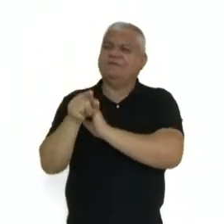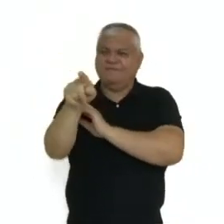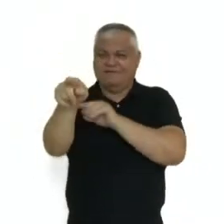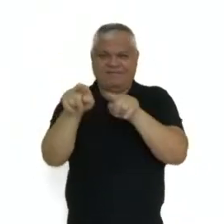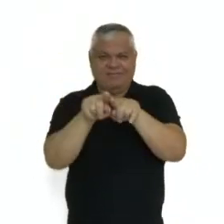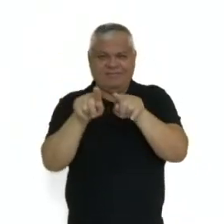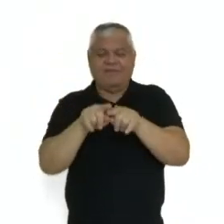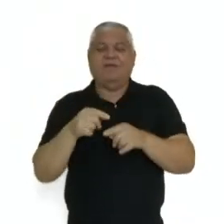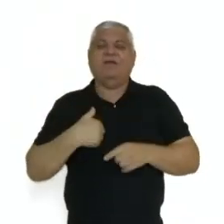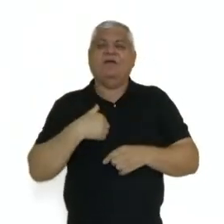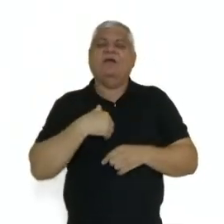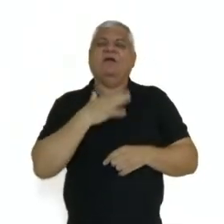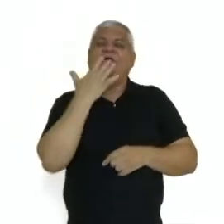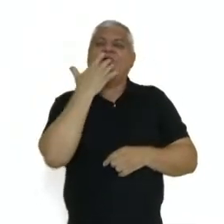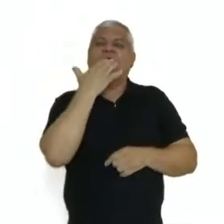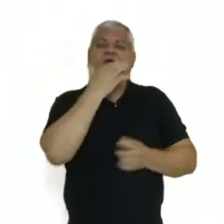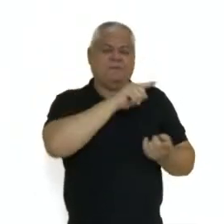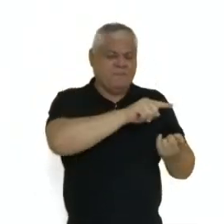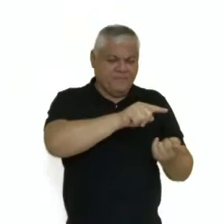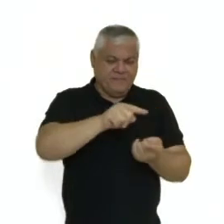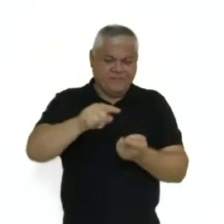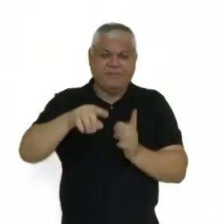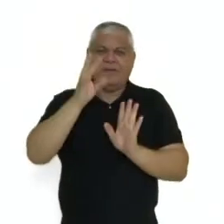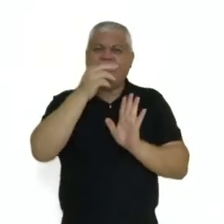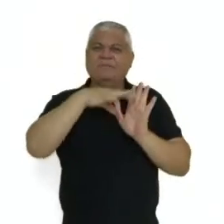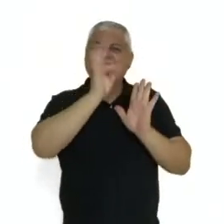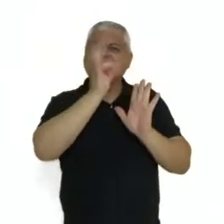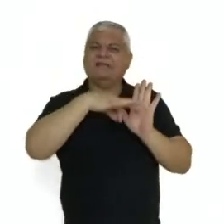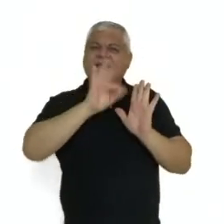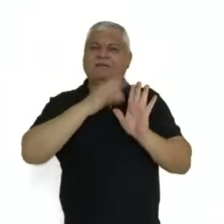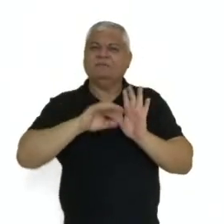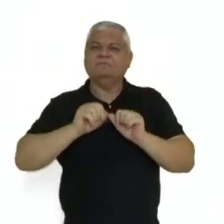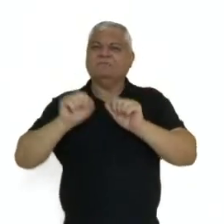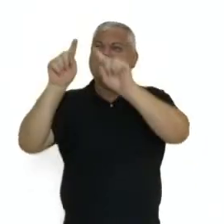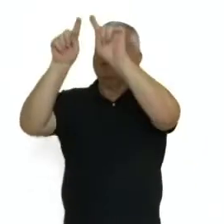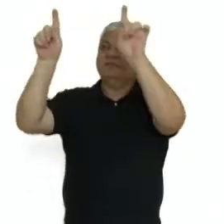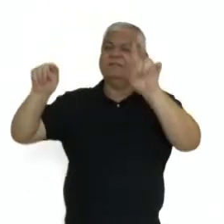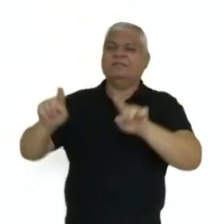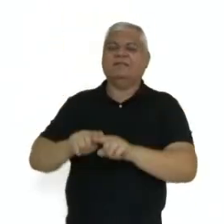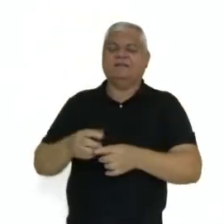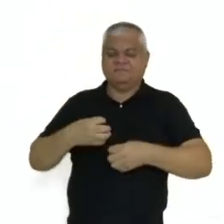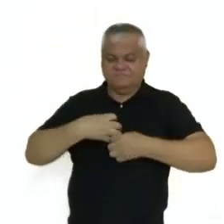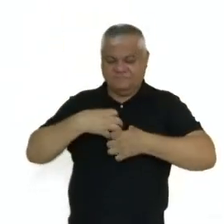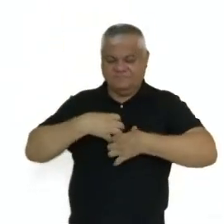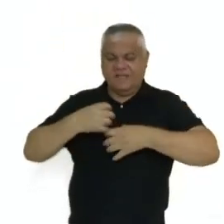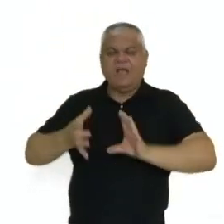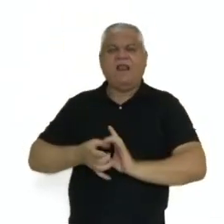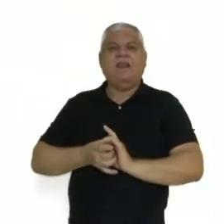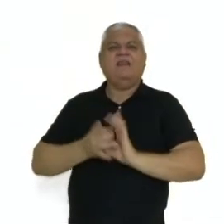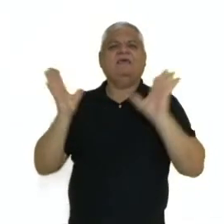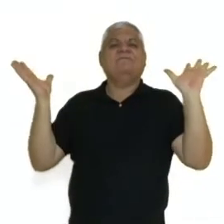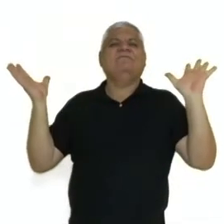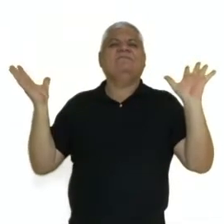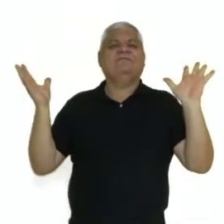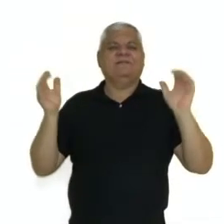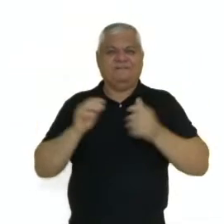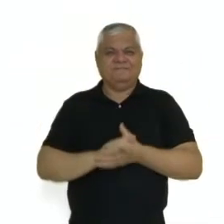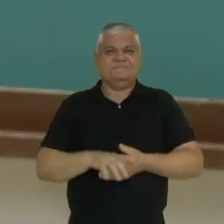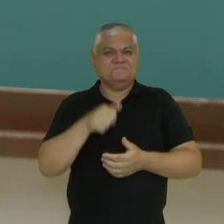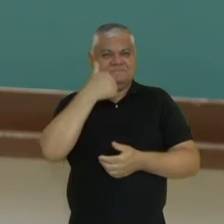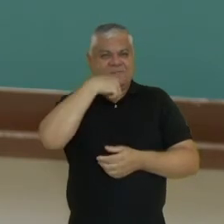comprei tintas de acrílico, pincéis e telas. É uma libertação pintar. Liberta mais do que escrever. Sua